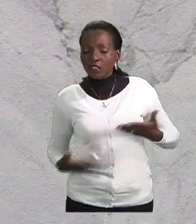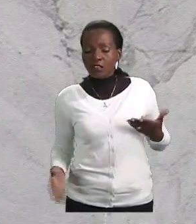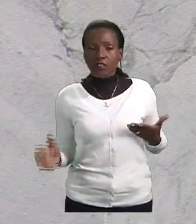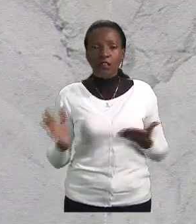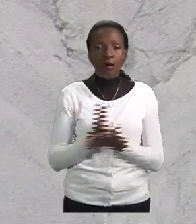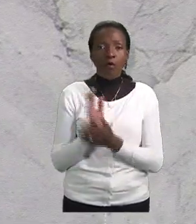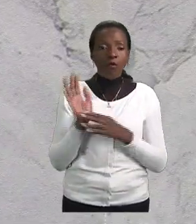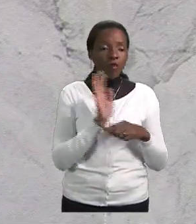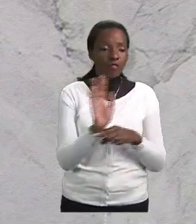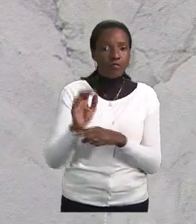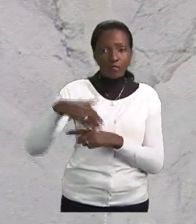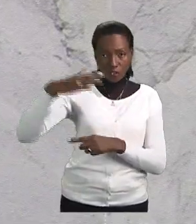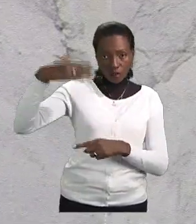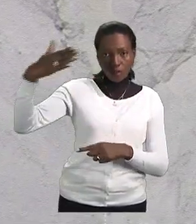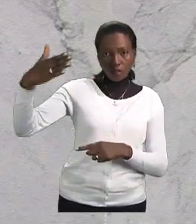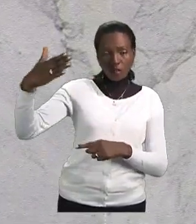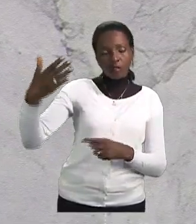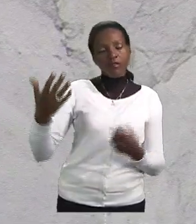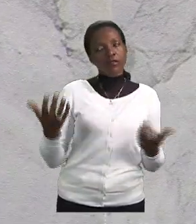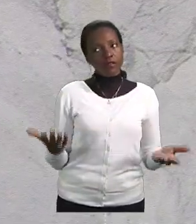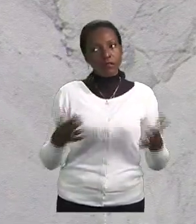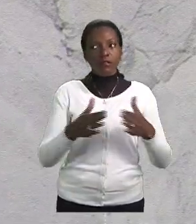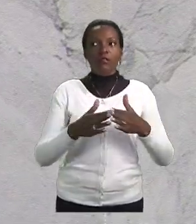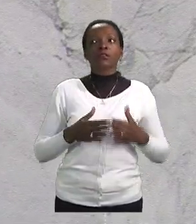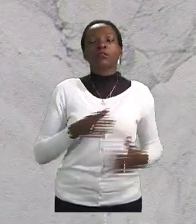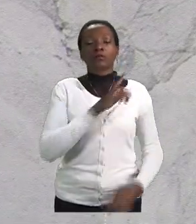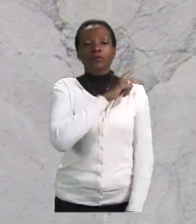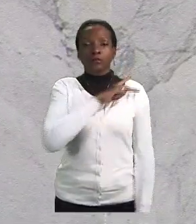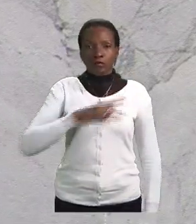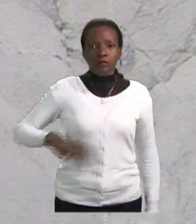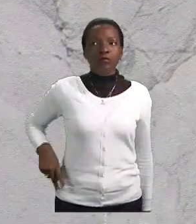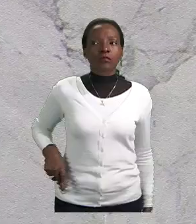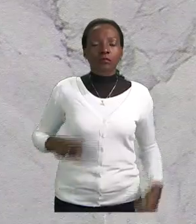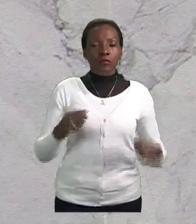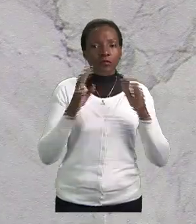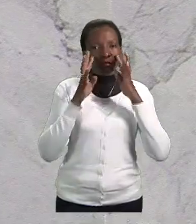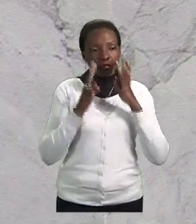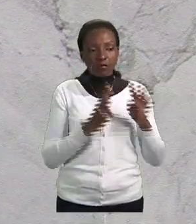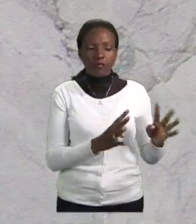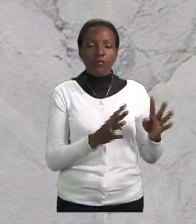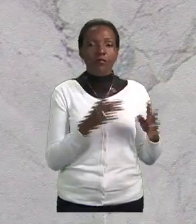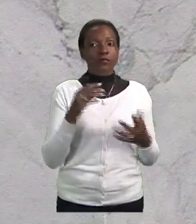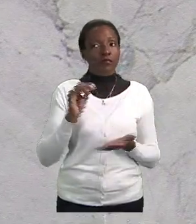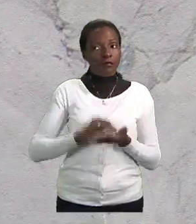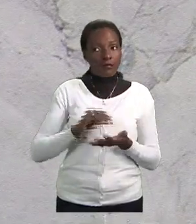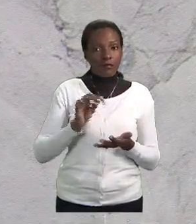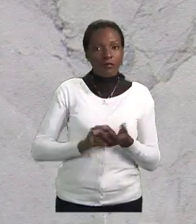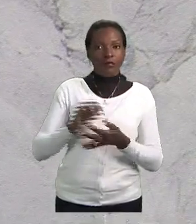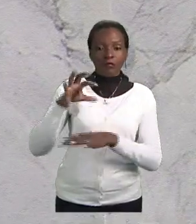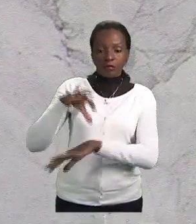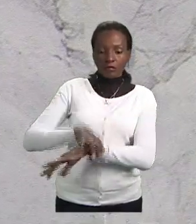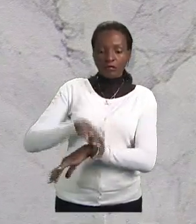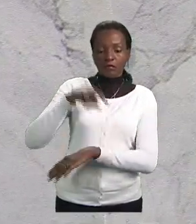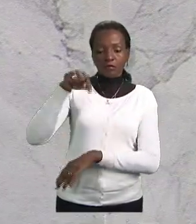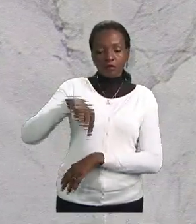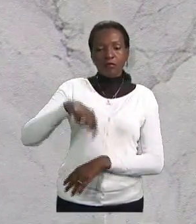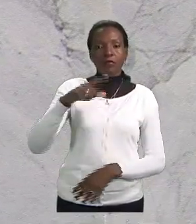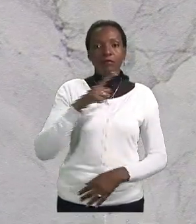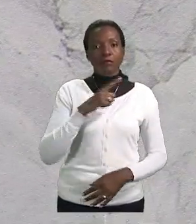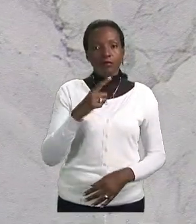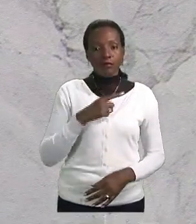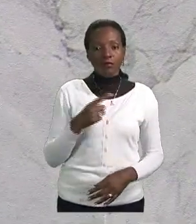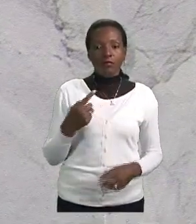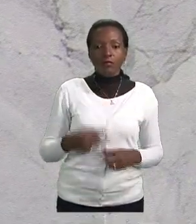então eu quero aqui publicamente solicitar ao senhor presidente que dê atenção a esse problema da segurança na casa que dessa vez ainda o